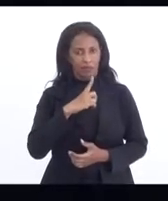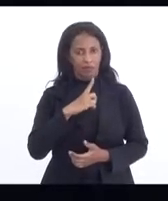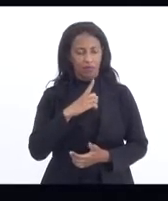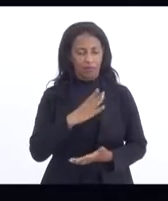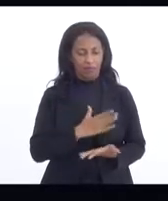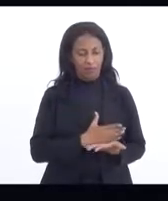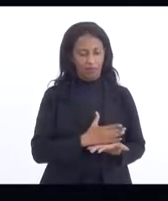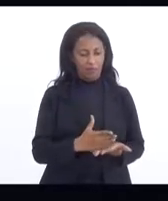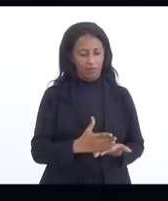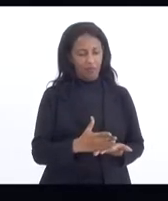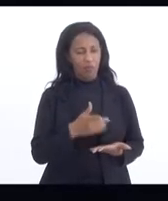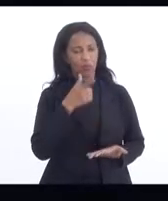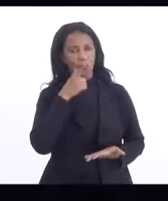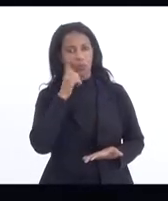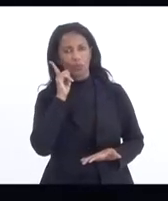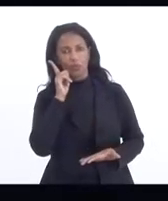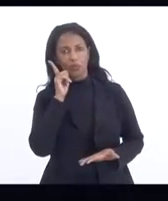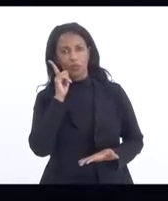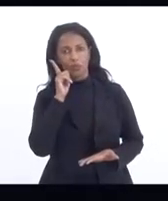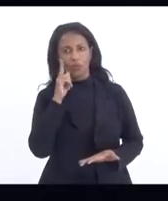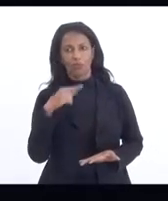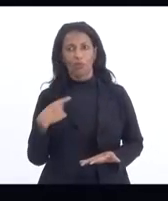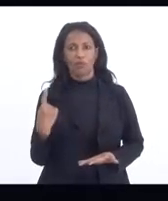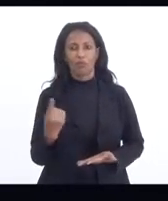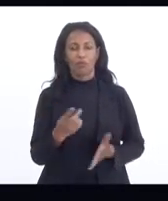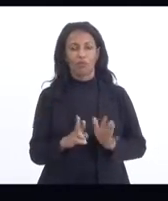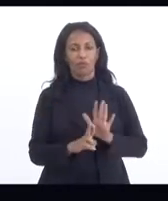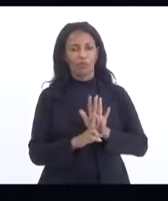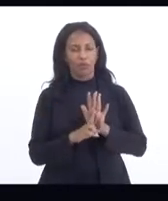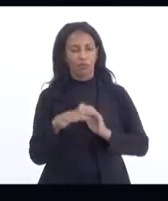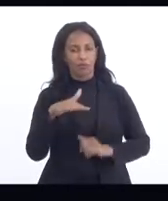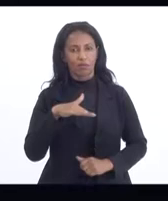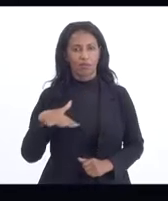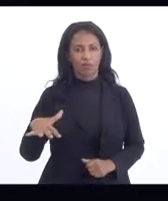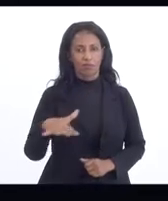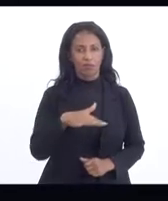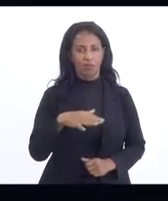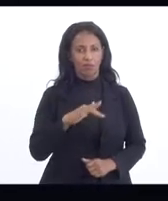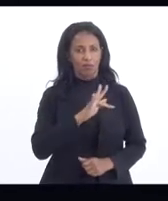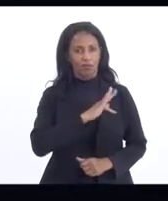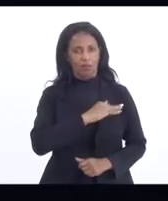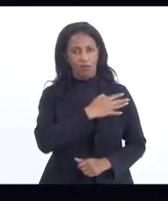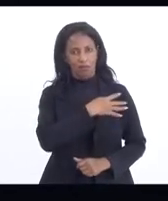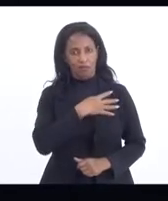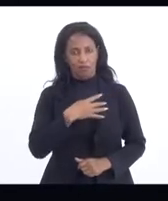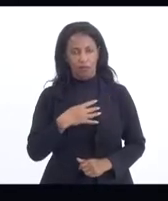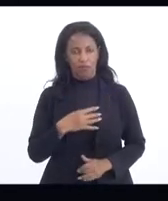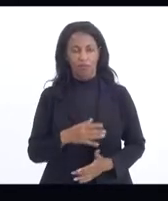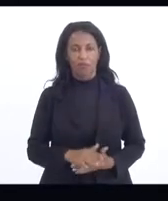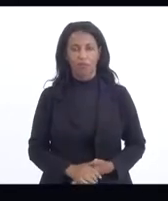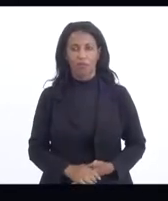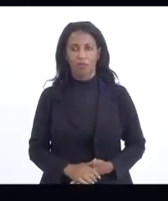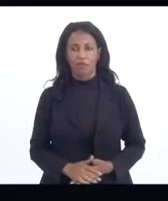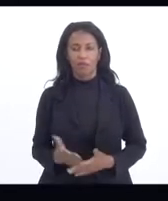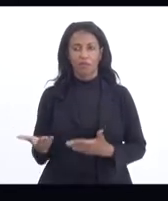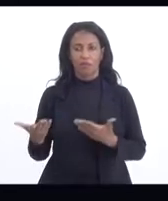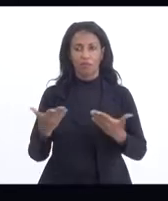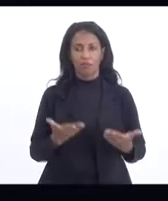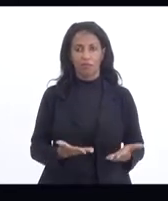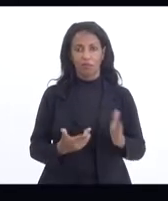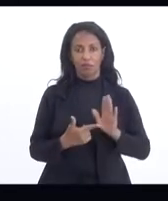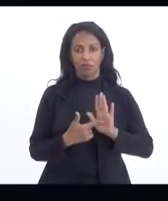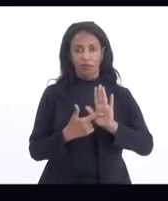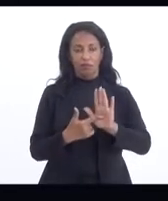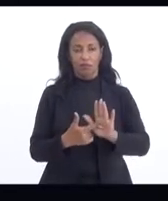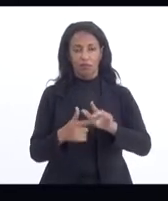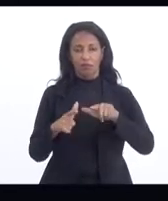desde o dia de ontem na nossa representação regional da FIRJAN é estarmos frente